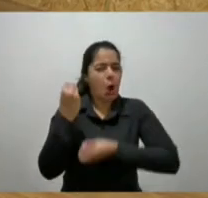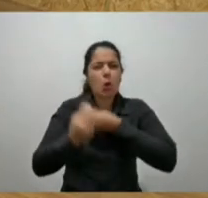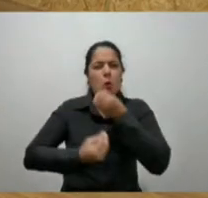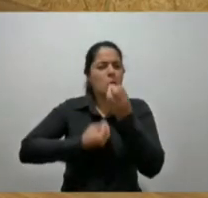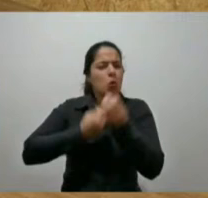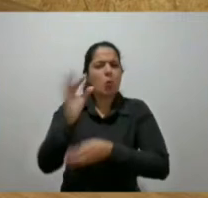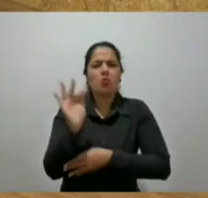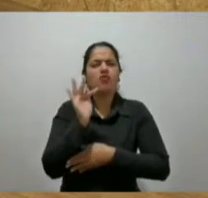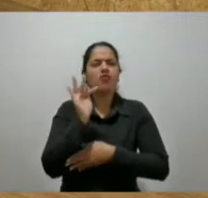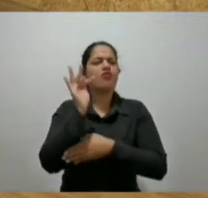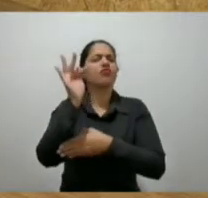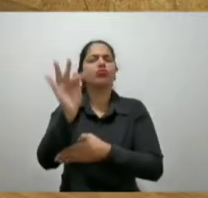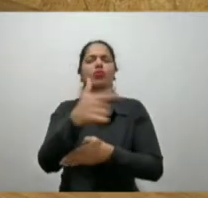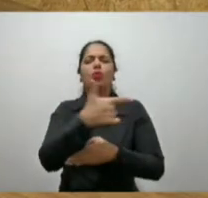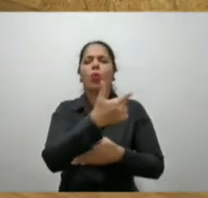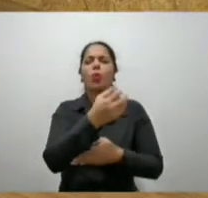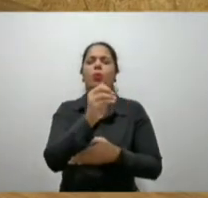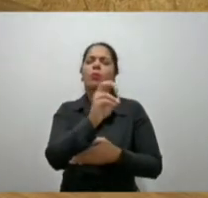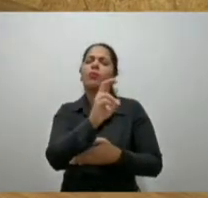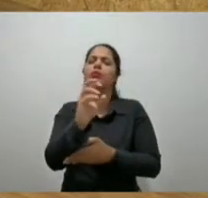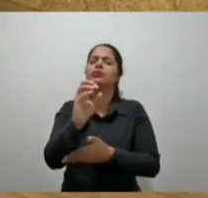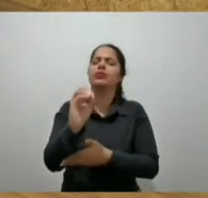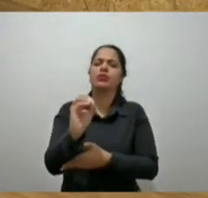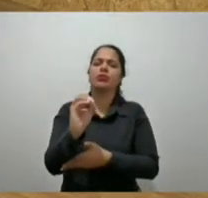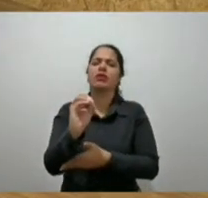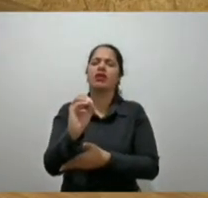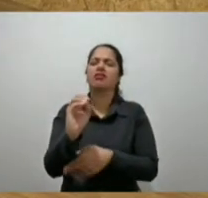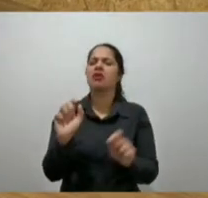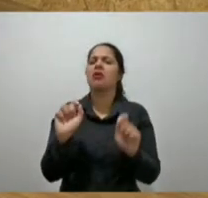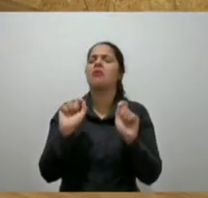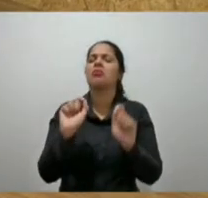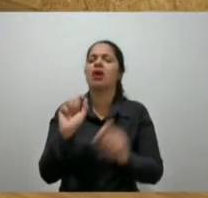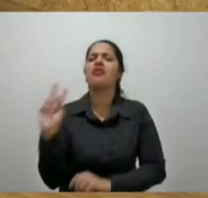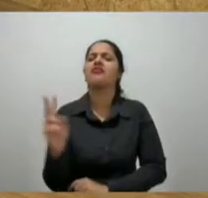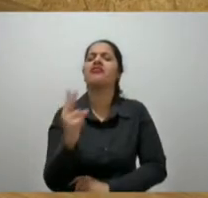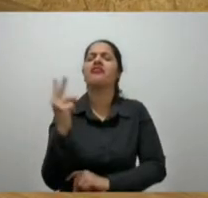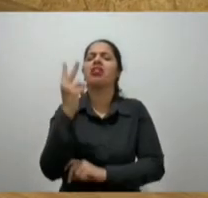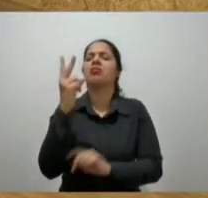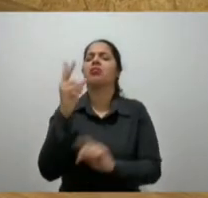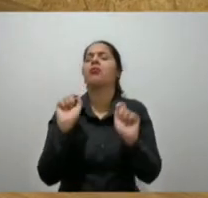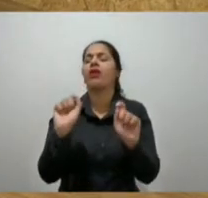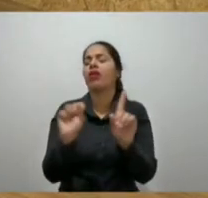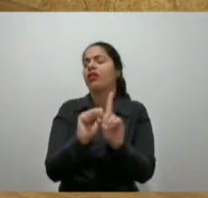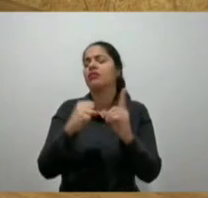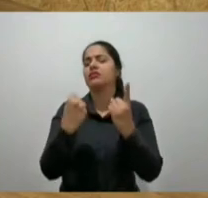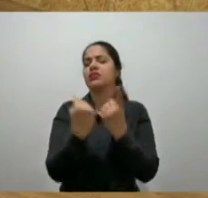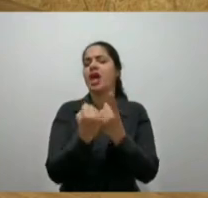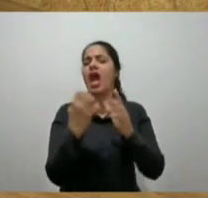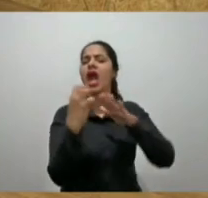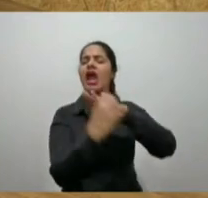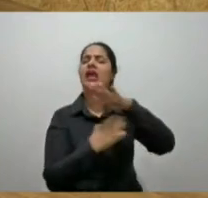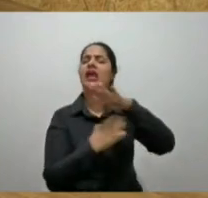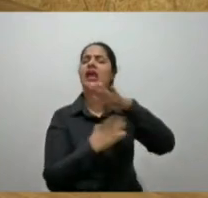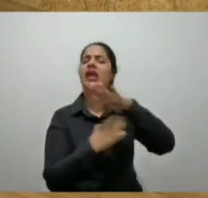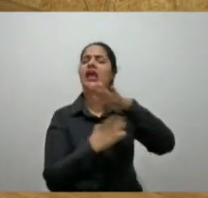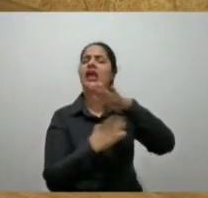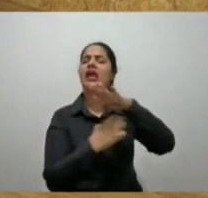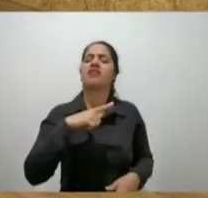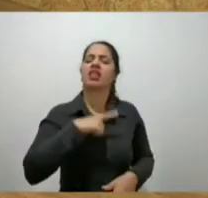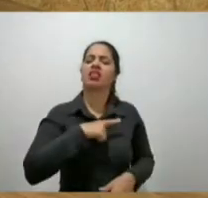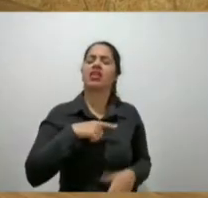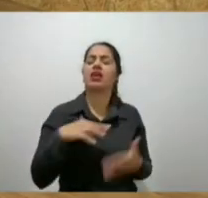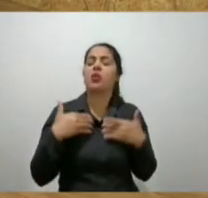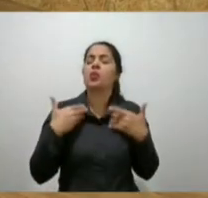que vai valer? Quais vão ser os valores? Que empresas vão estar vivas até lá? Vai ser um